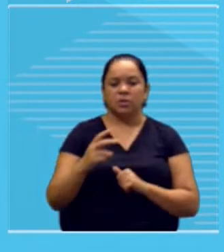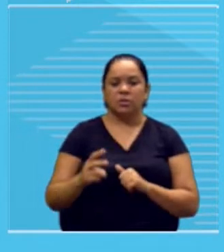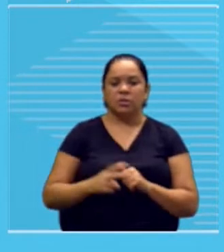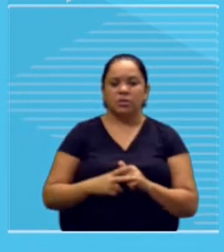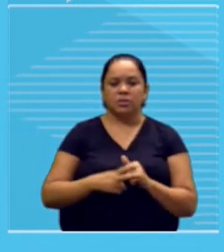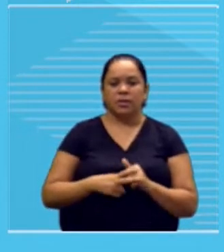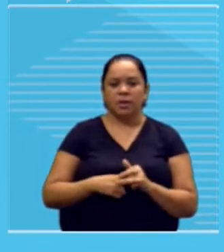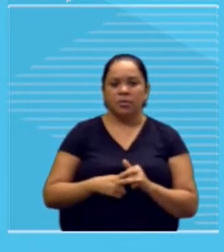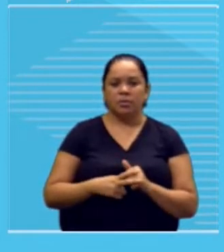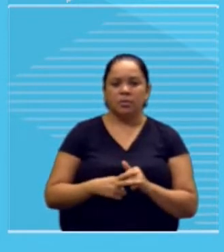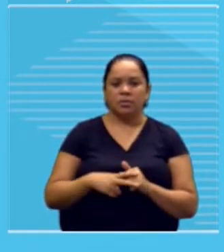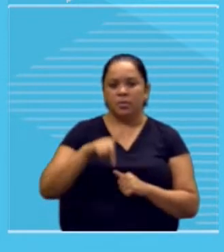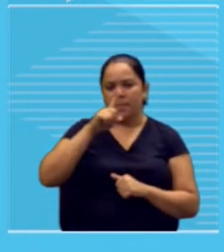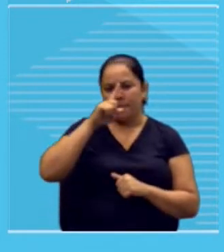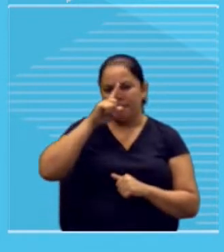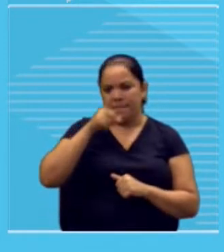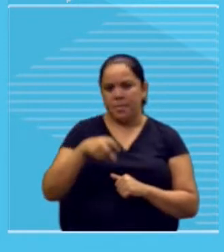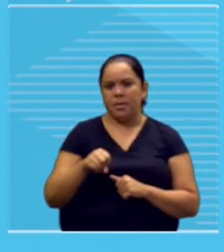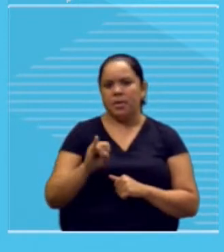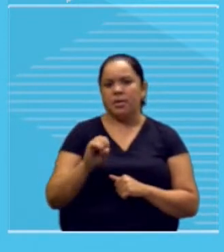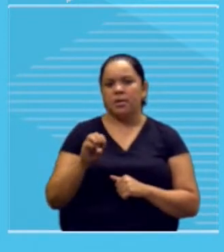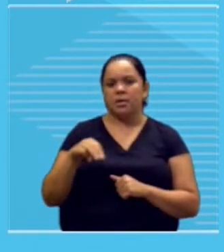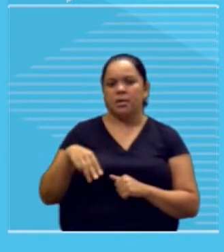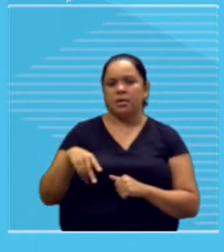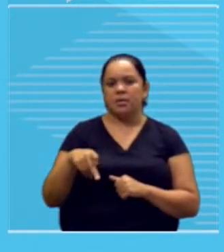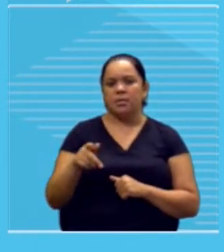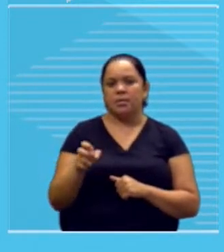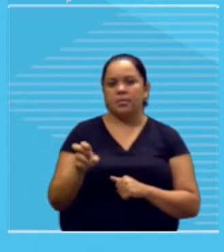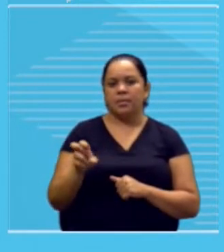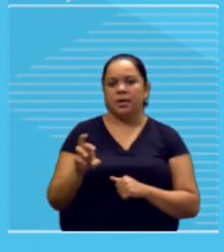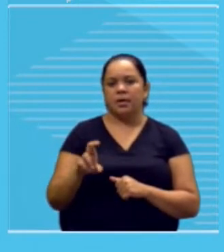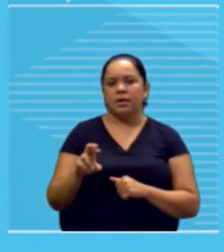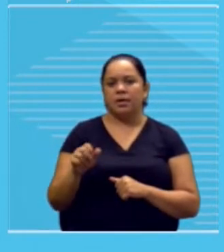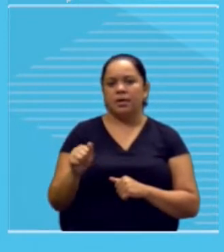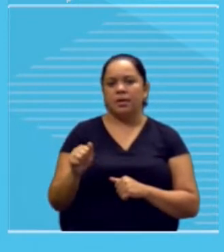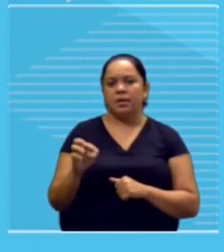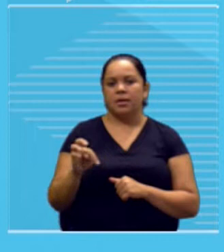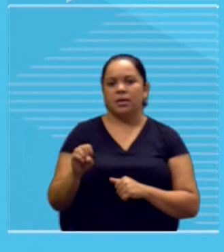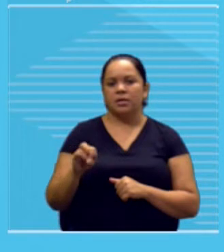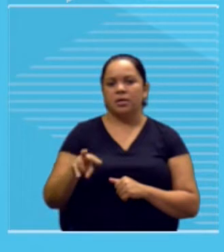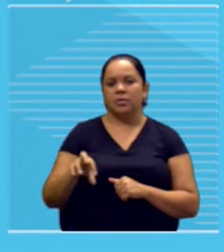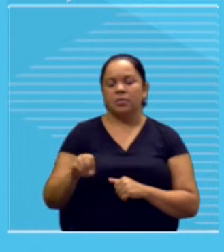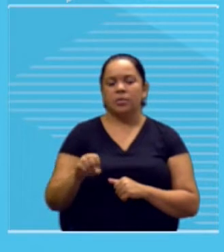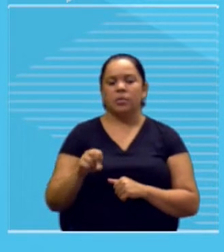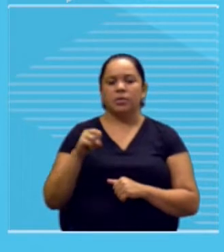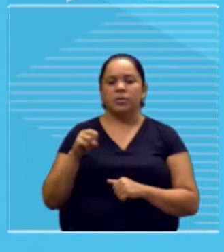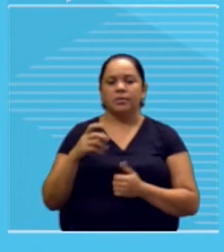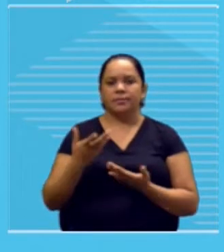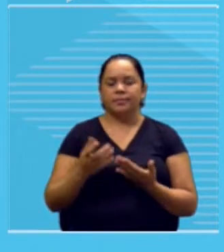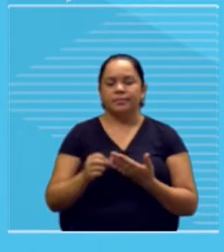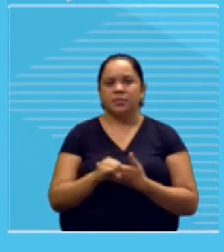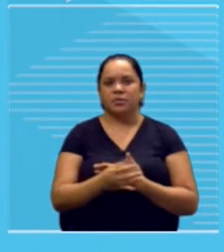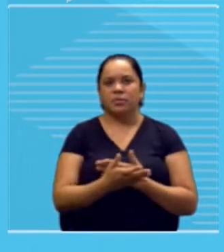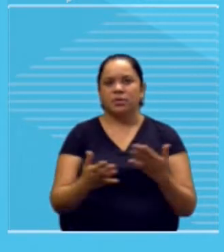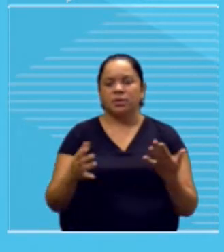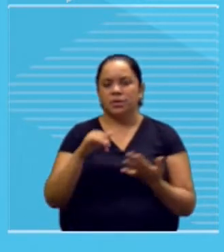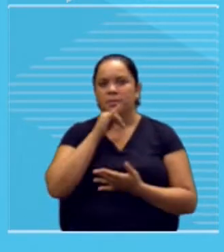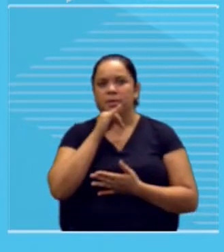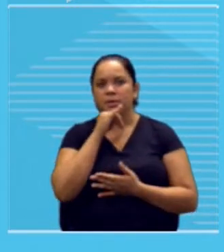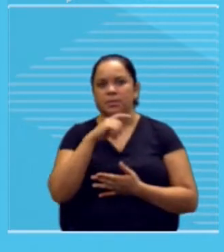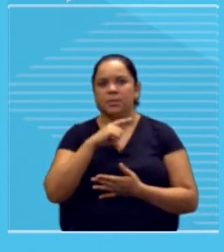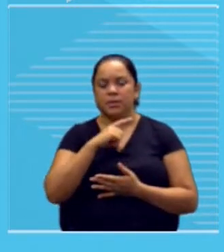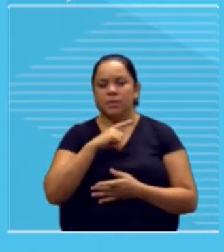você tem um produto por exemplo de beleza mas seria um verbos e são usados na propaganda de um produto de